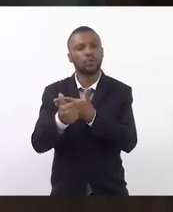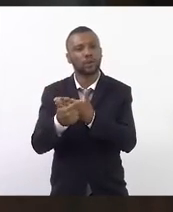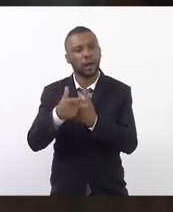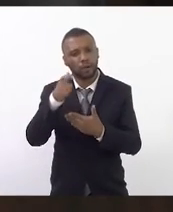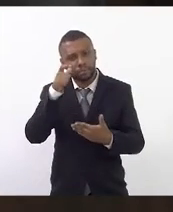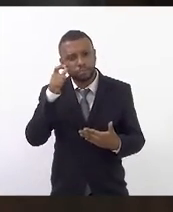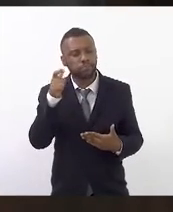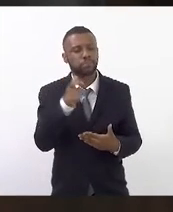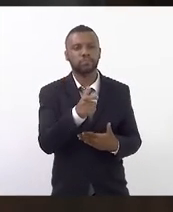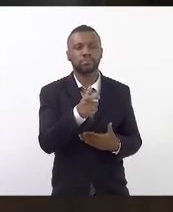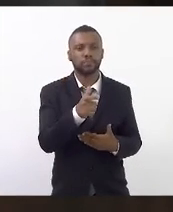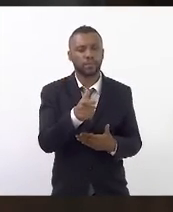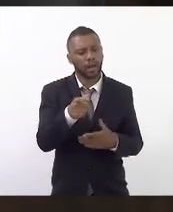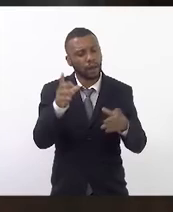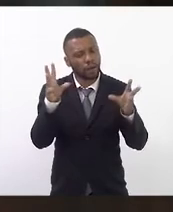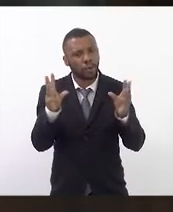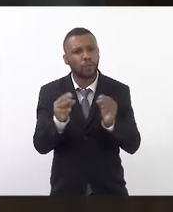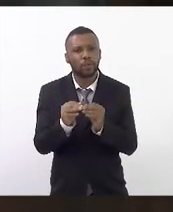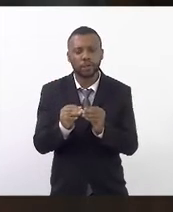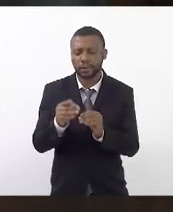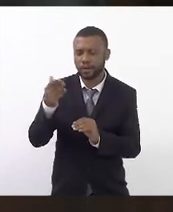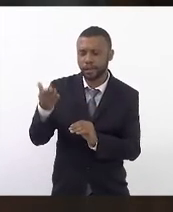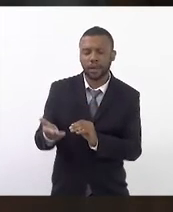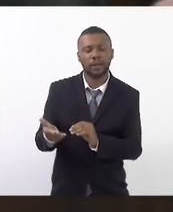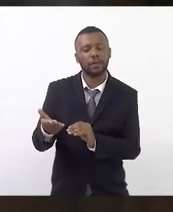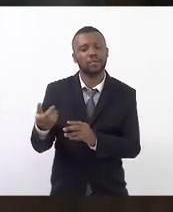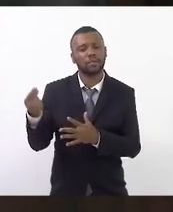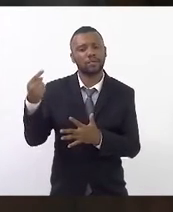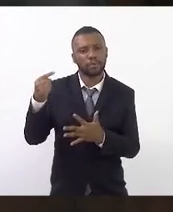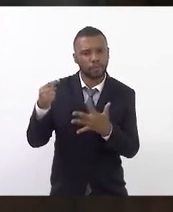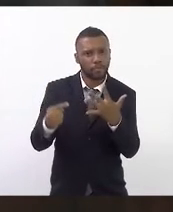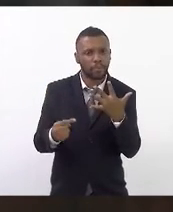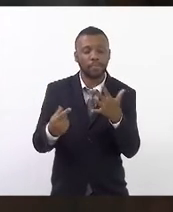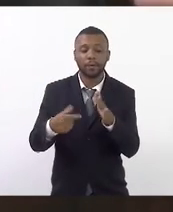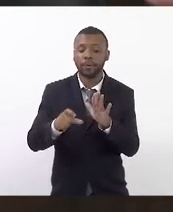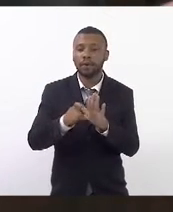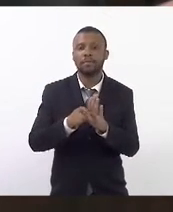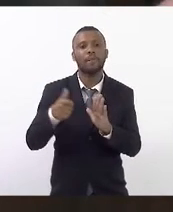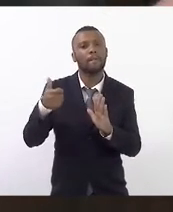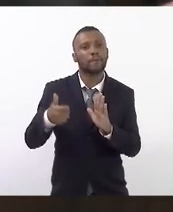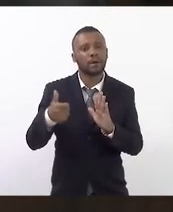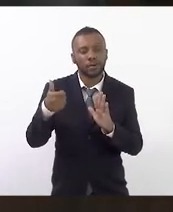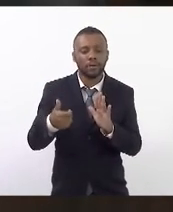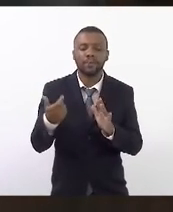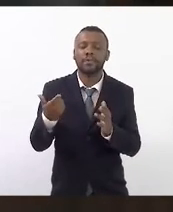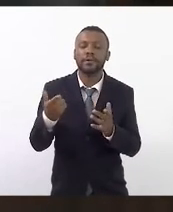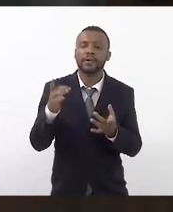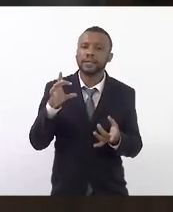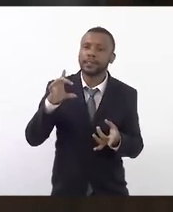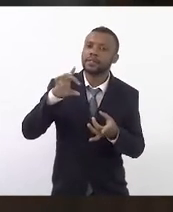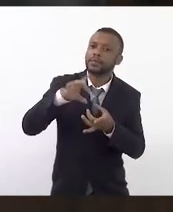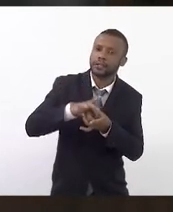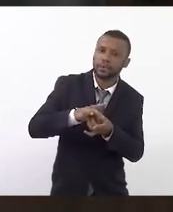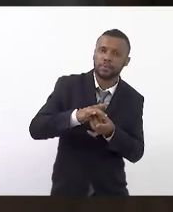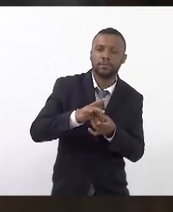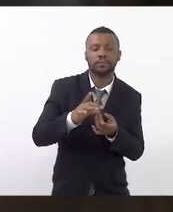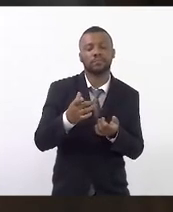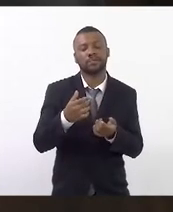possível concluir que o indicado cumpre os requisitos elencados pelo parágrafo 1º e incisos do artigo 7º da